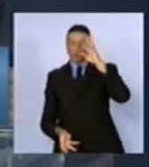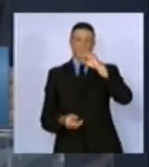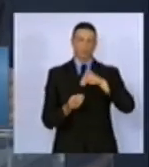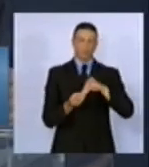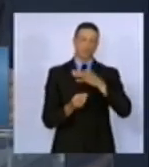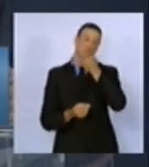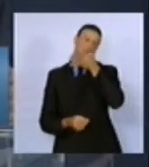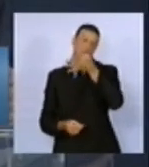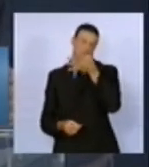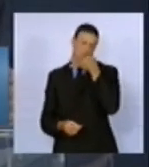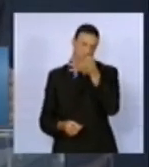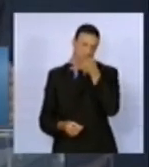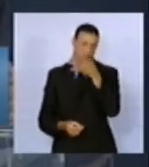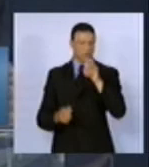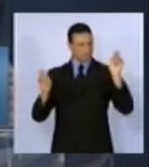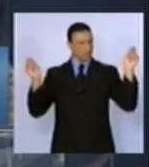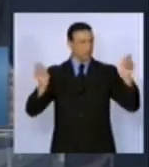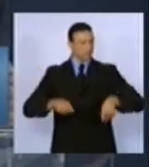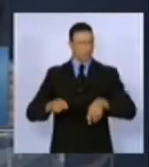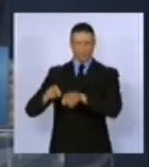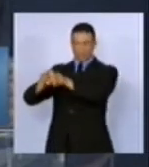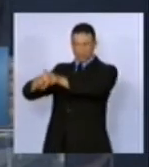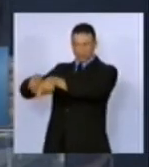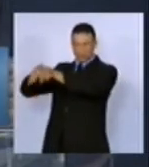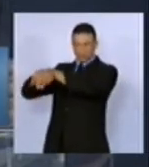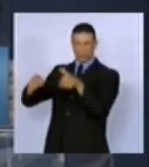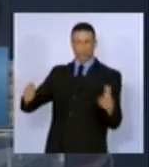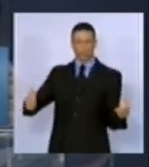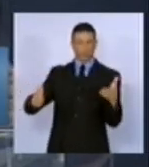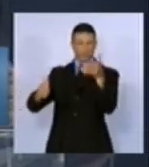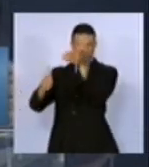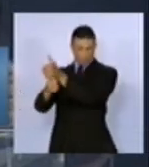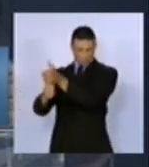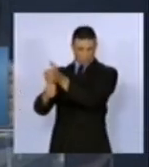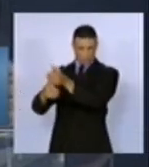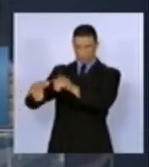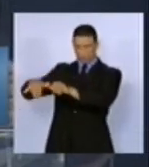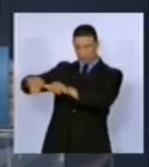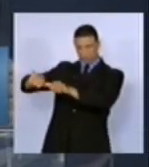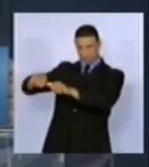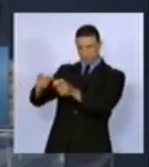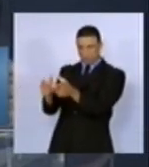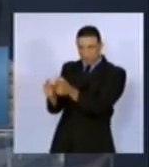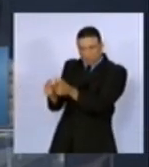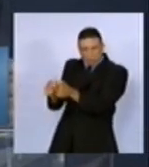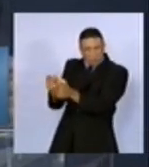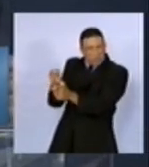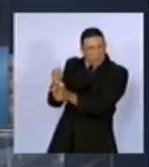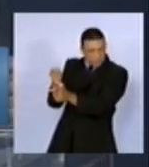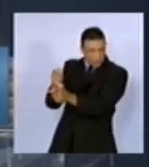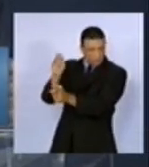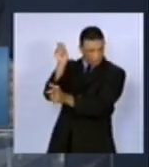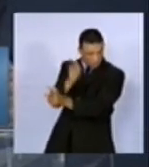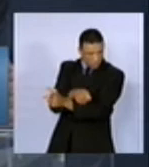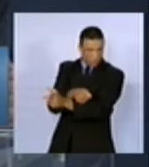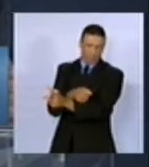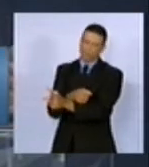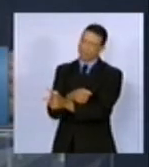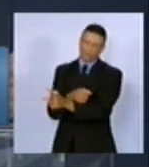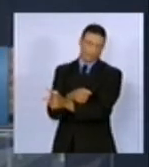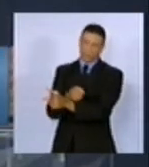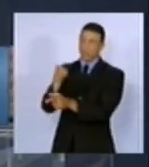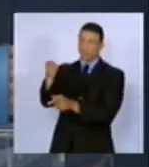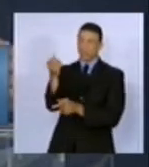impossibilidade de substituição da Lavoura de forma viável para os pequenos e médios produtores a topografia da região